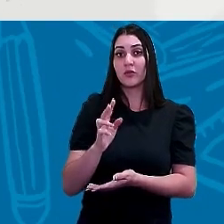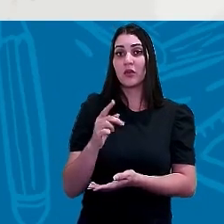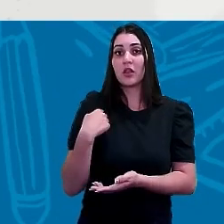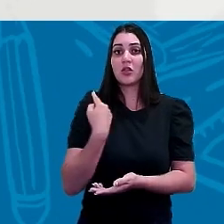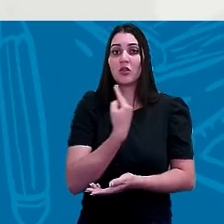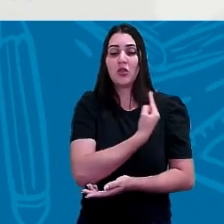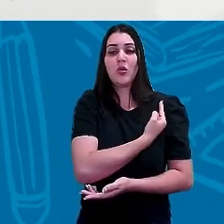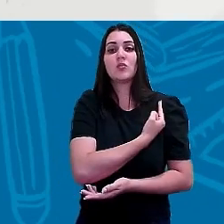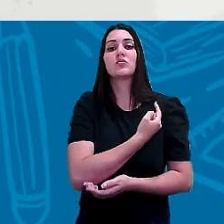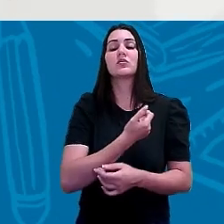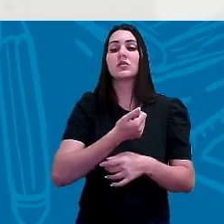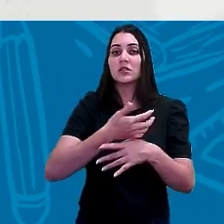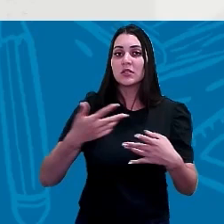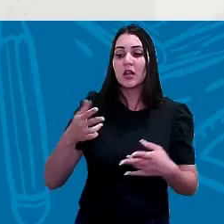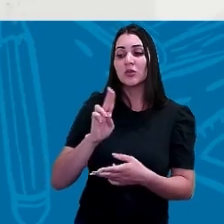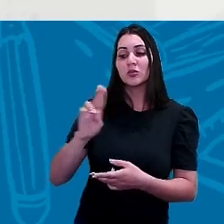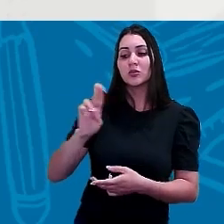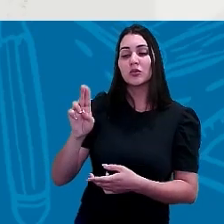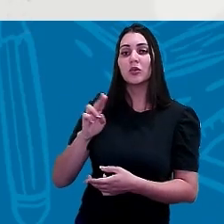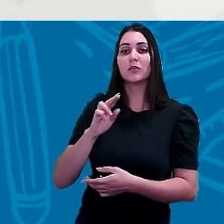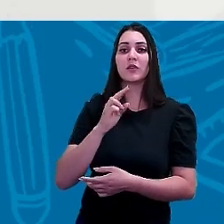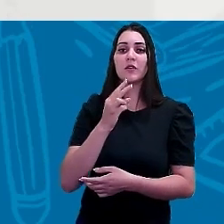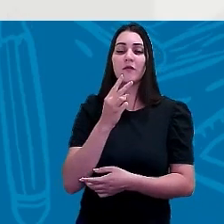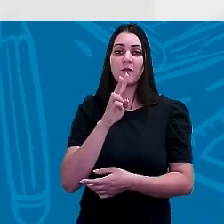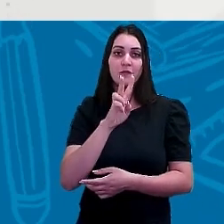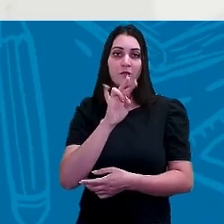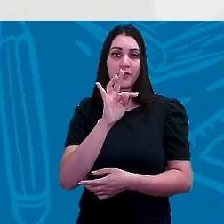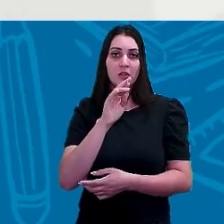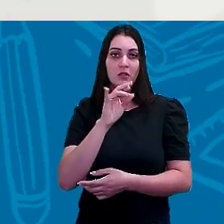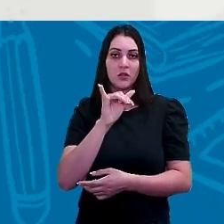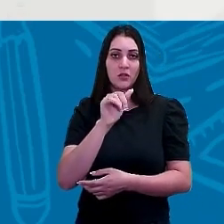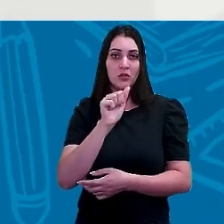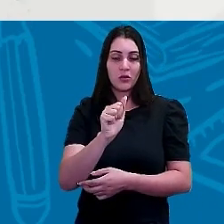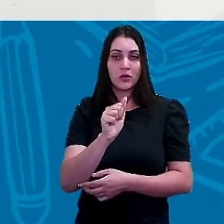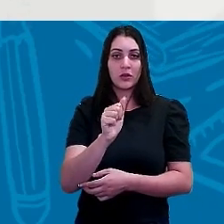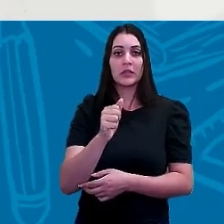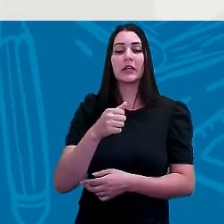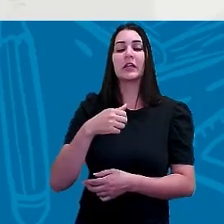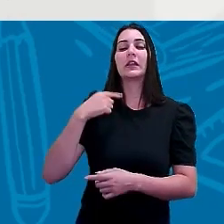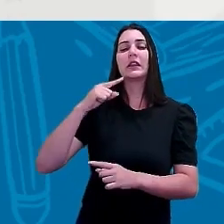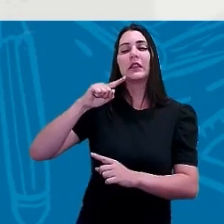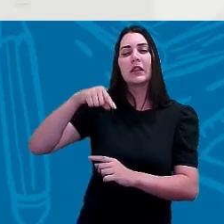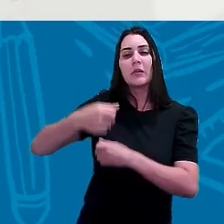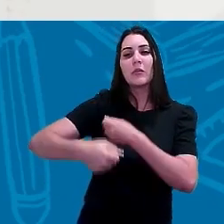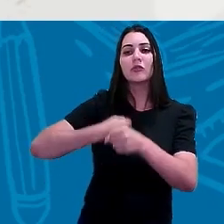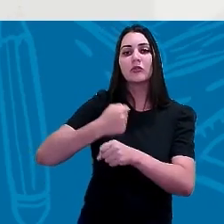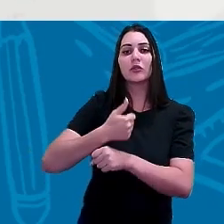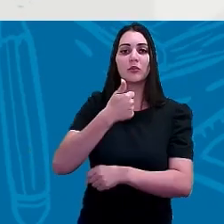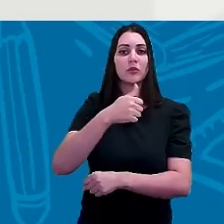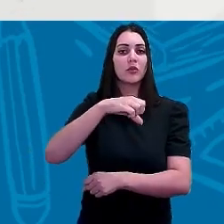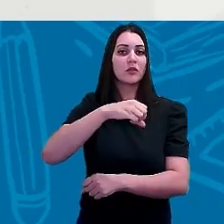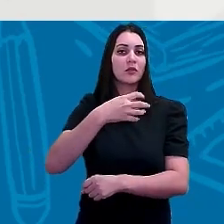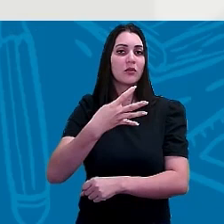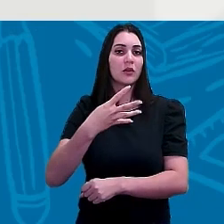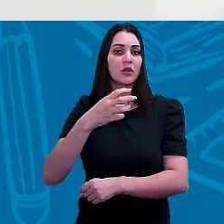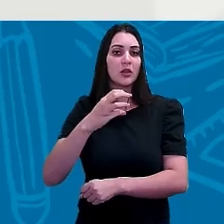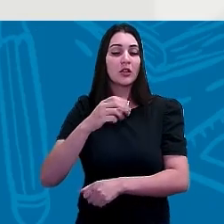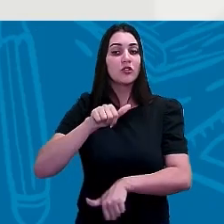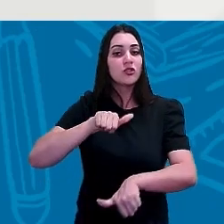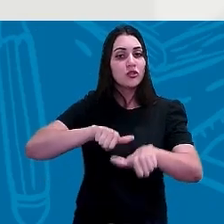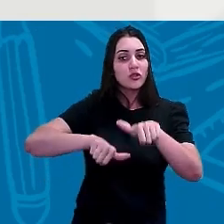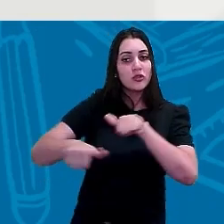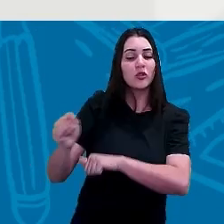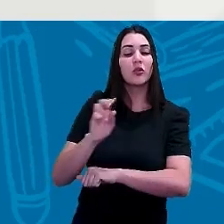chamava Vitória, e aí em 1943 ela passou a se chamar Vitória de Santo Antão, né? Então a